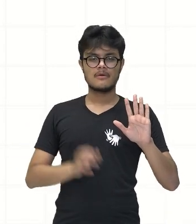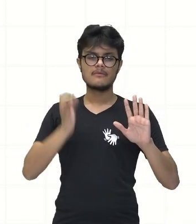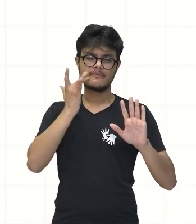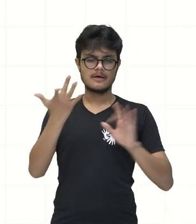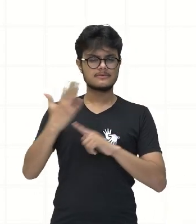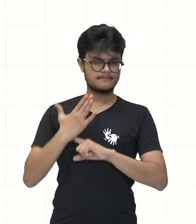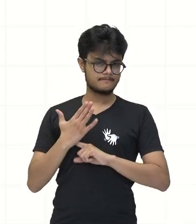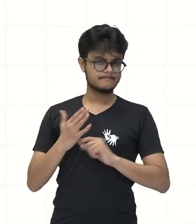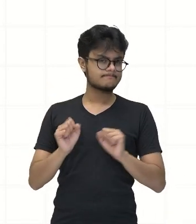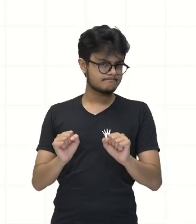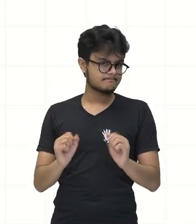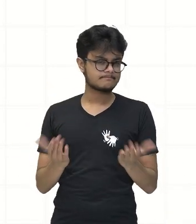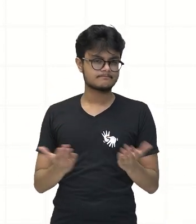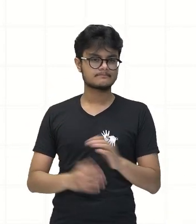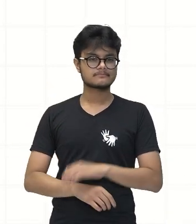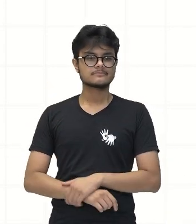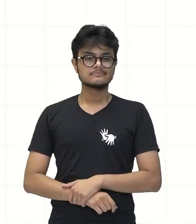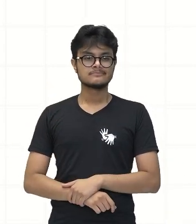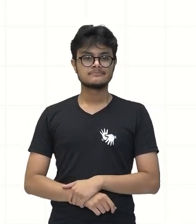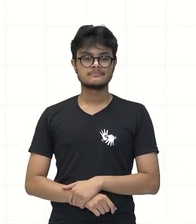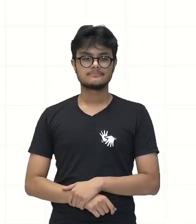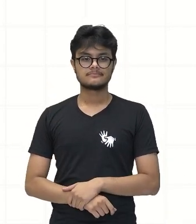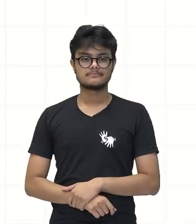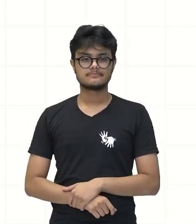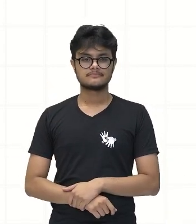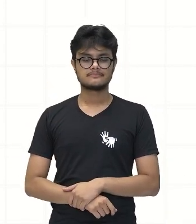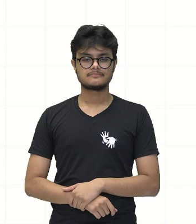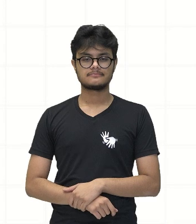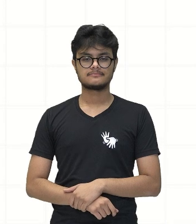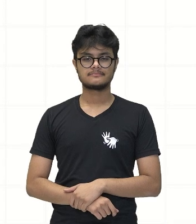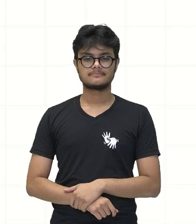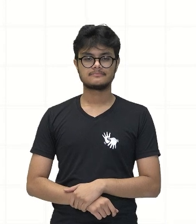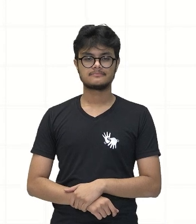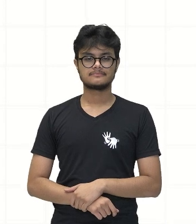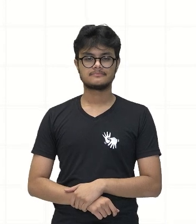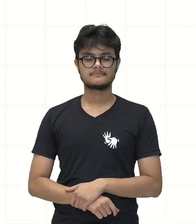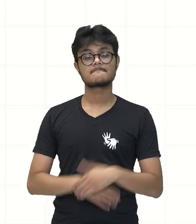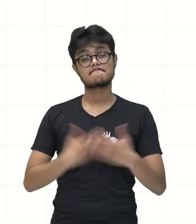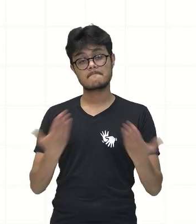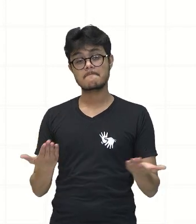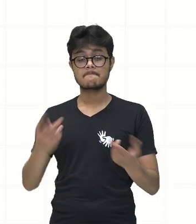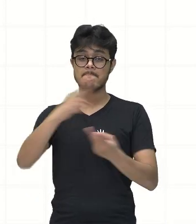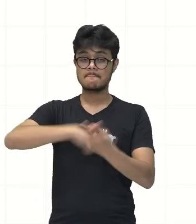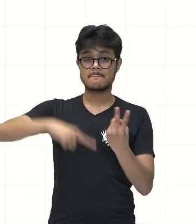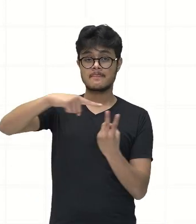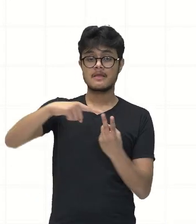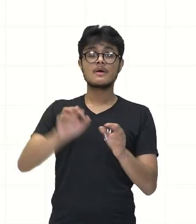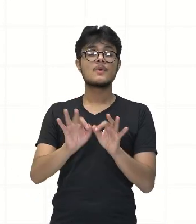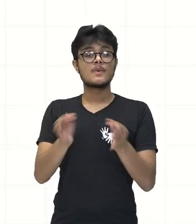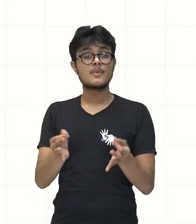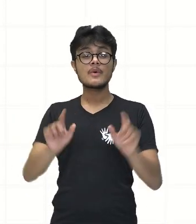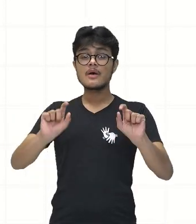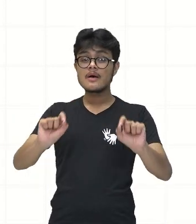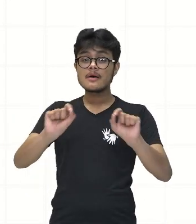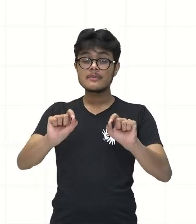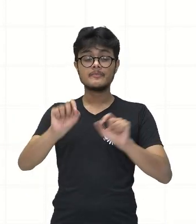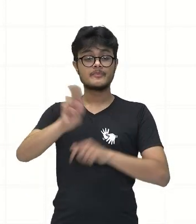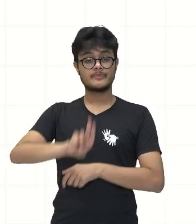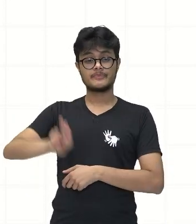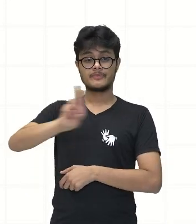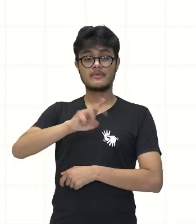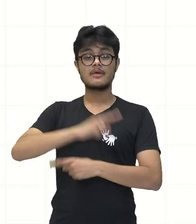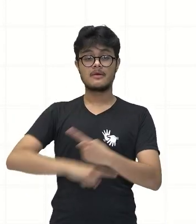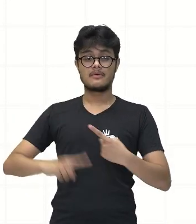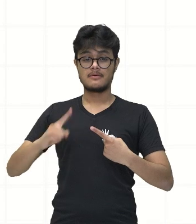um algoritmozinho para ir seguindo. Então, para simplificar radicais, podemos utilizar o seguinte passo a passo. O primeiro